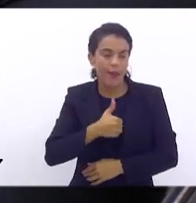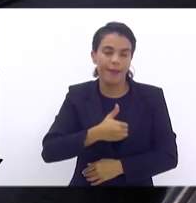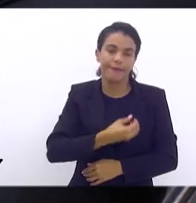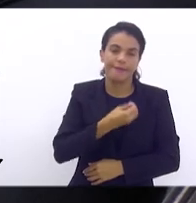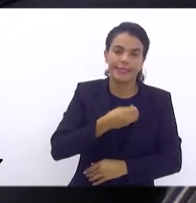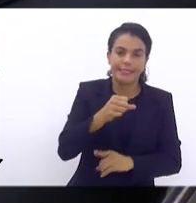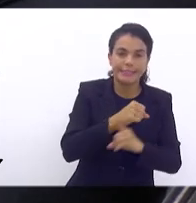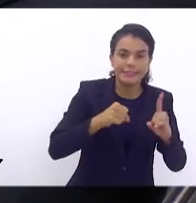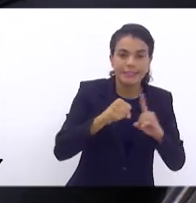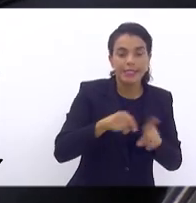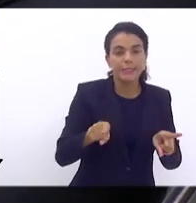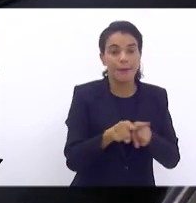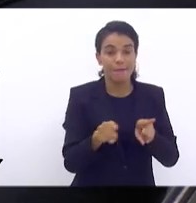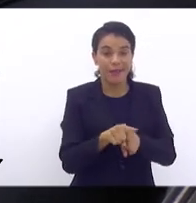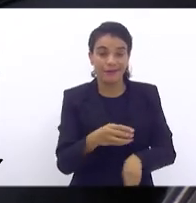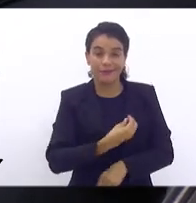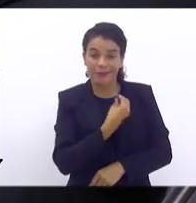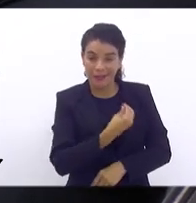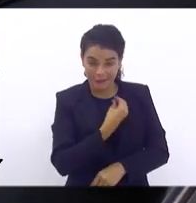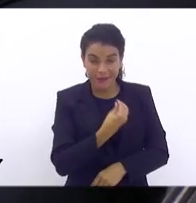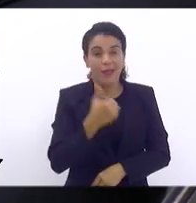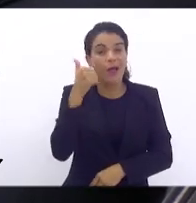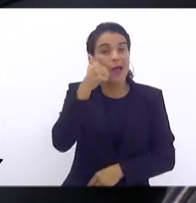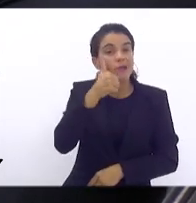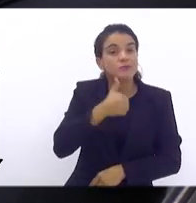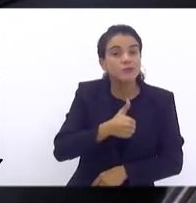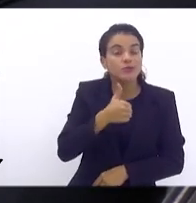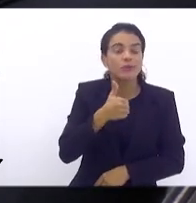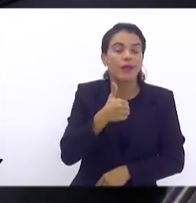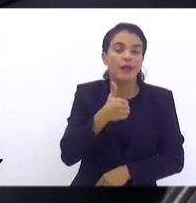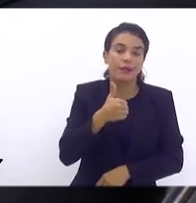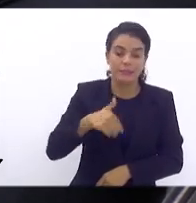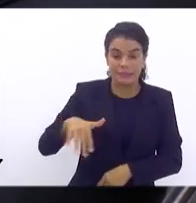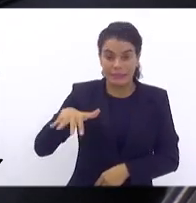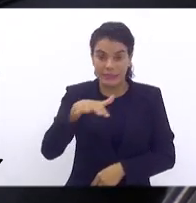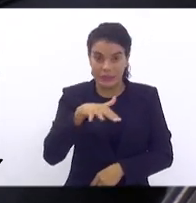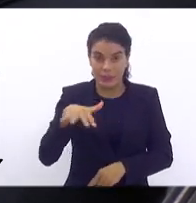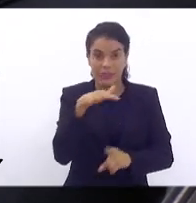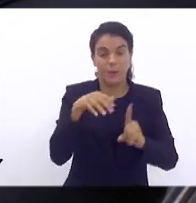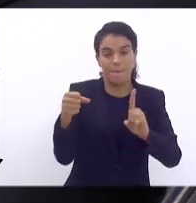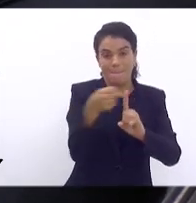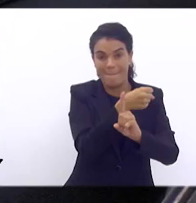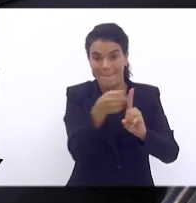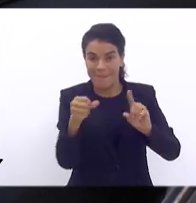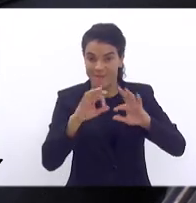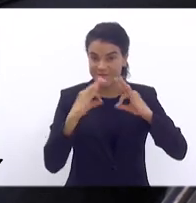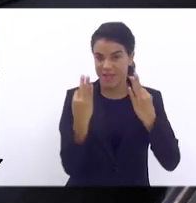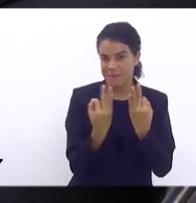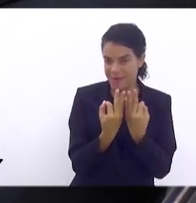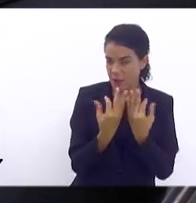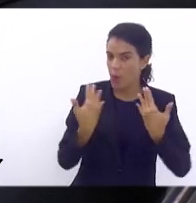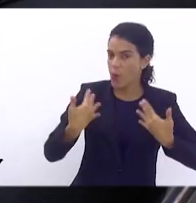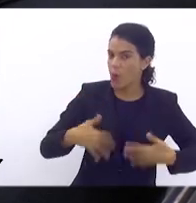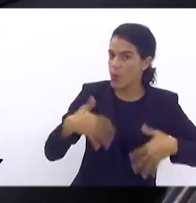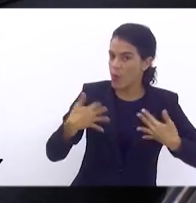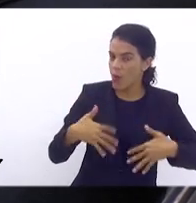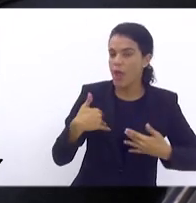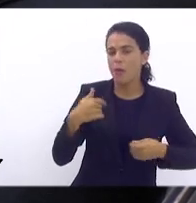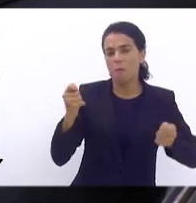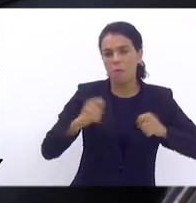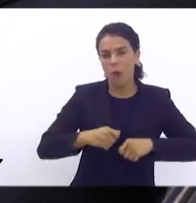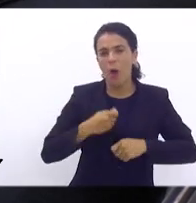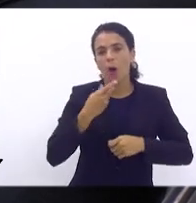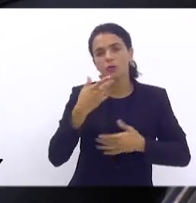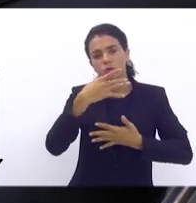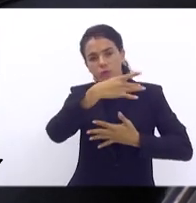da sociedade e sobretudo na vida das mulheres em situação de violência doméstica e familiar E aí eu posso até falar